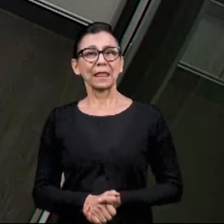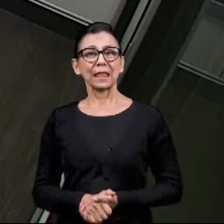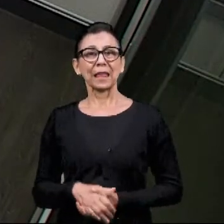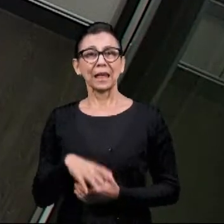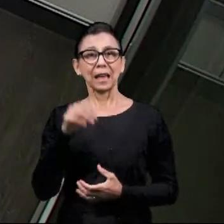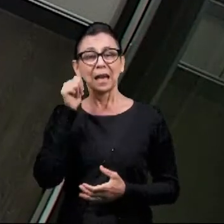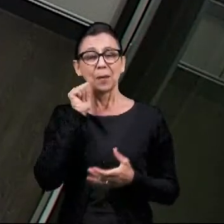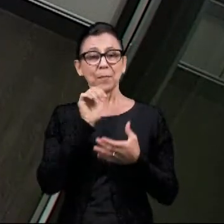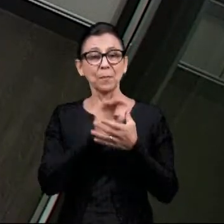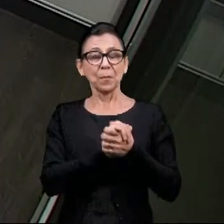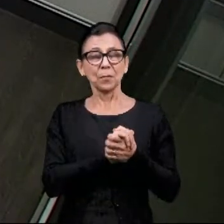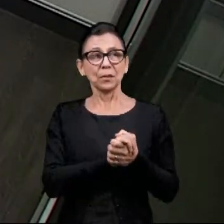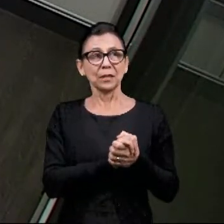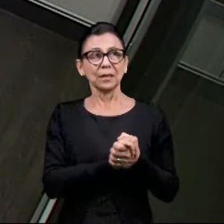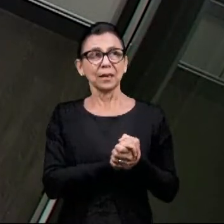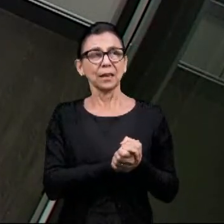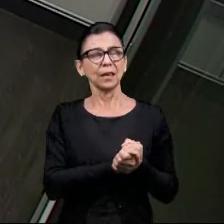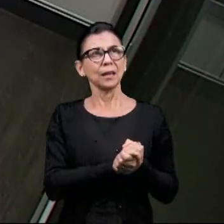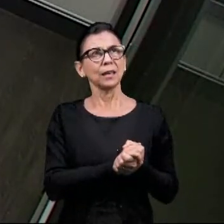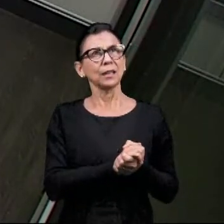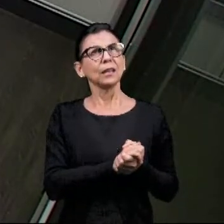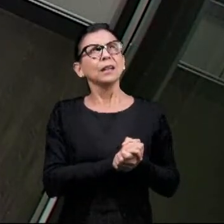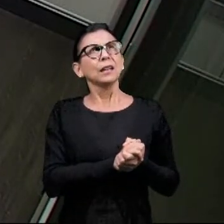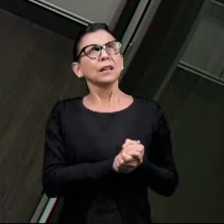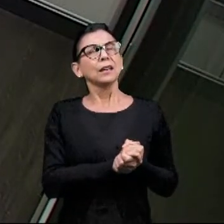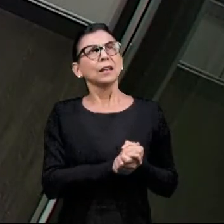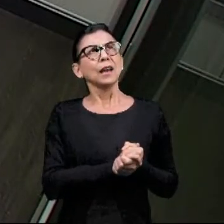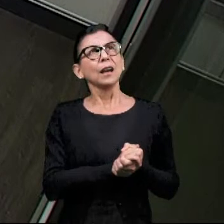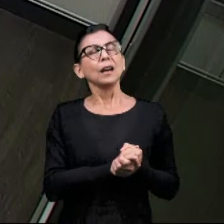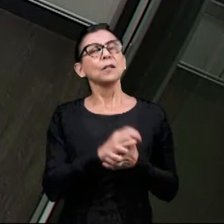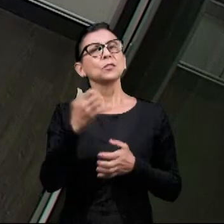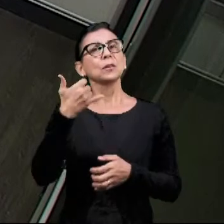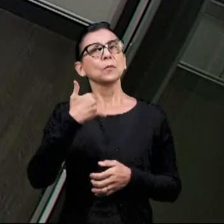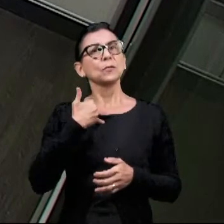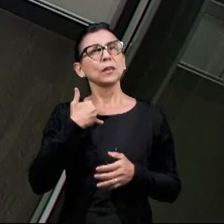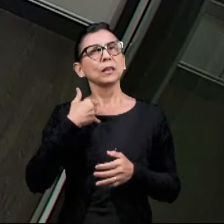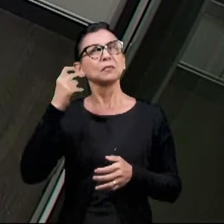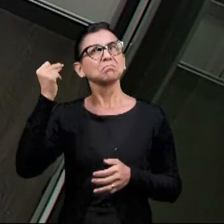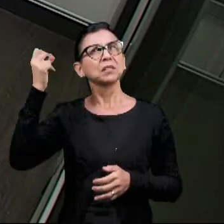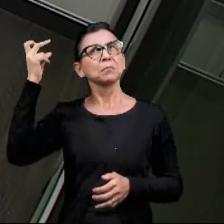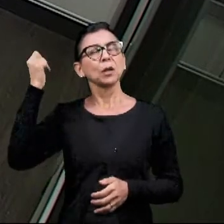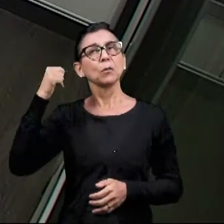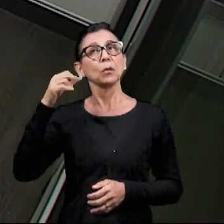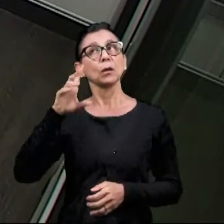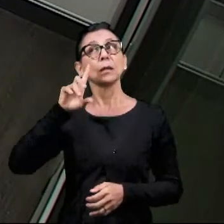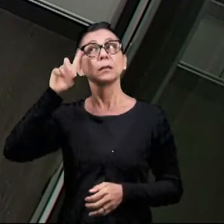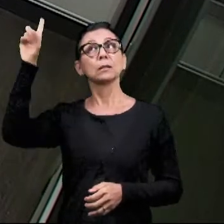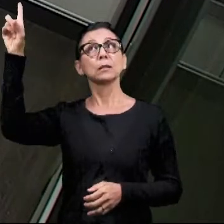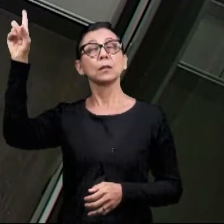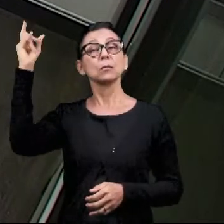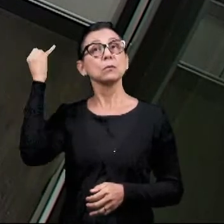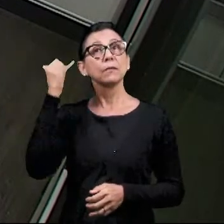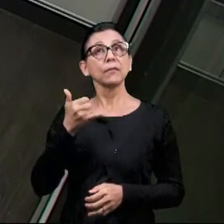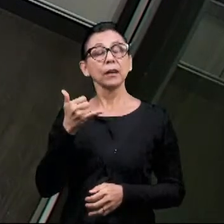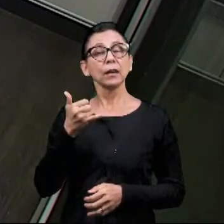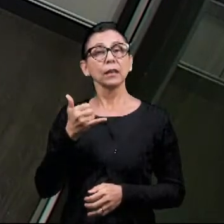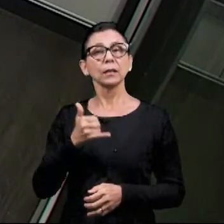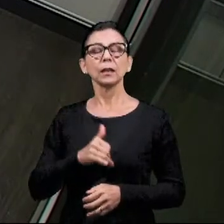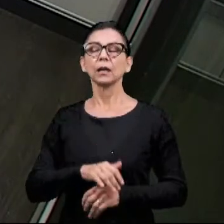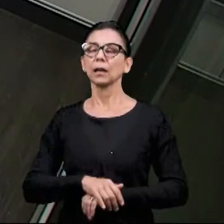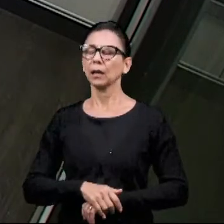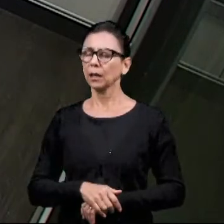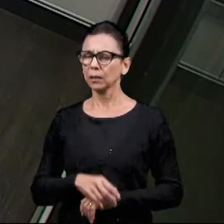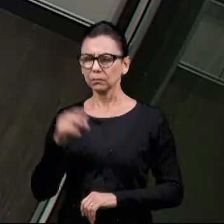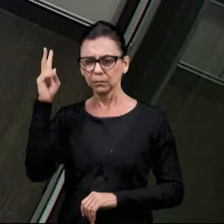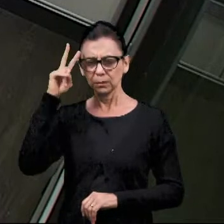Aí eu lembrei que a minha esposa falou: não, Deus fala, então o Senhor vai falar comigo. Aí eu ajoelhei, peguei a Bíblia, ajoelhei e